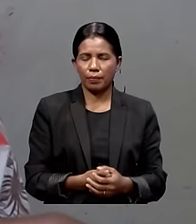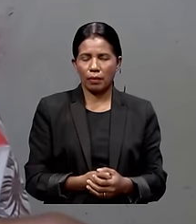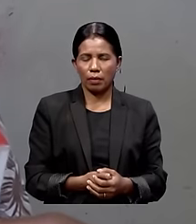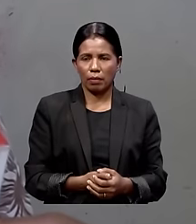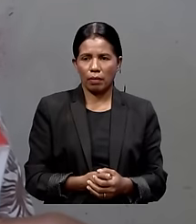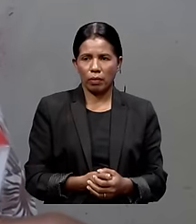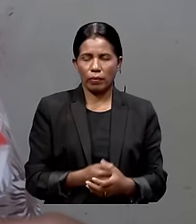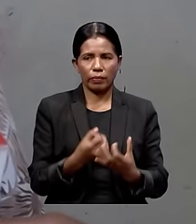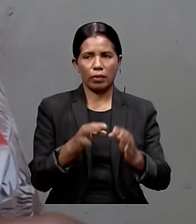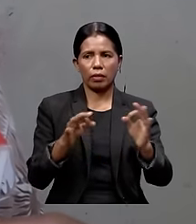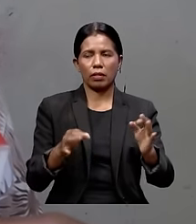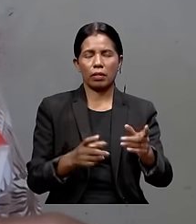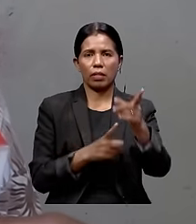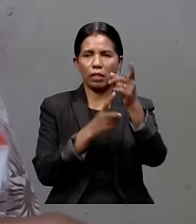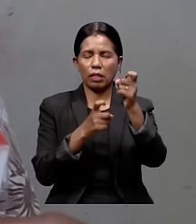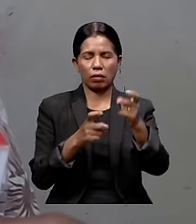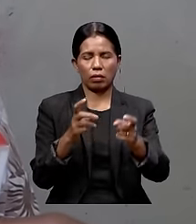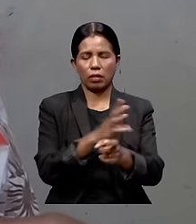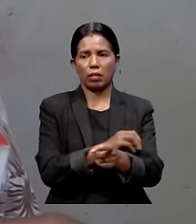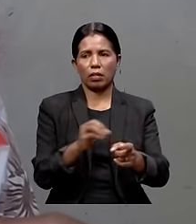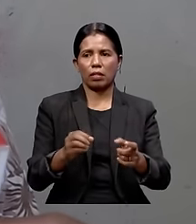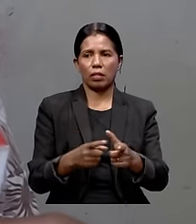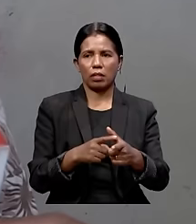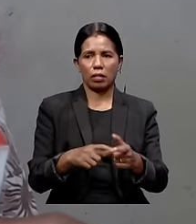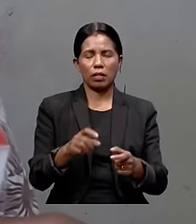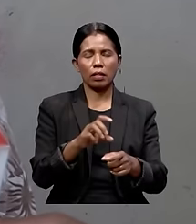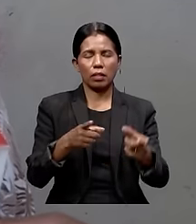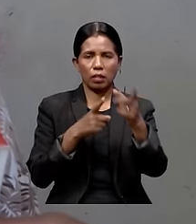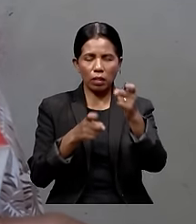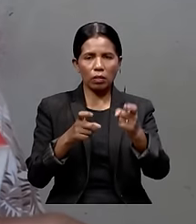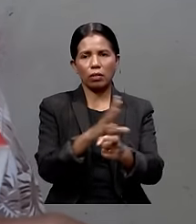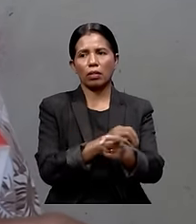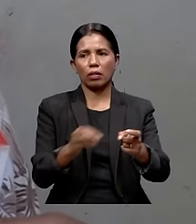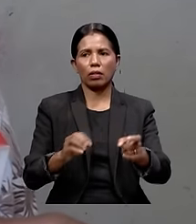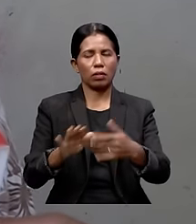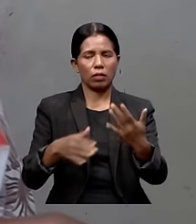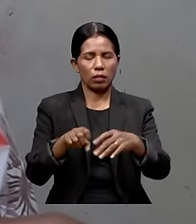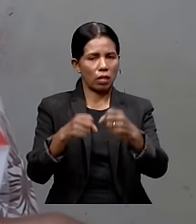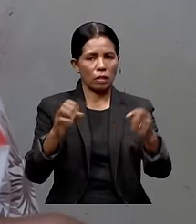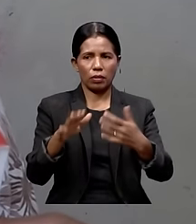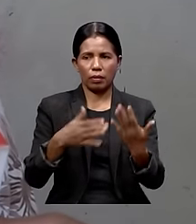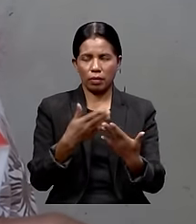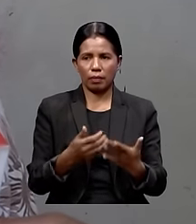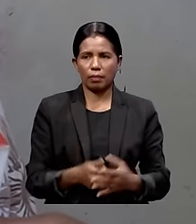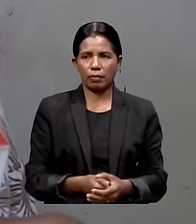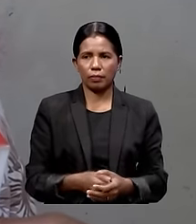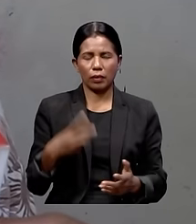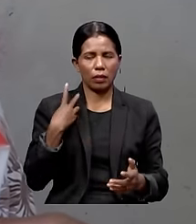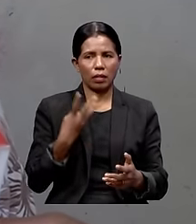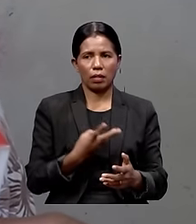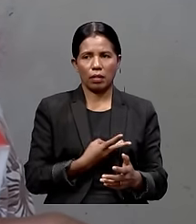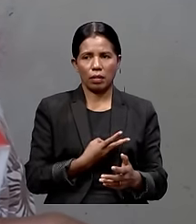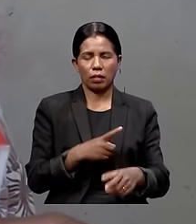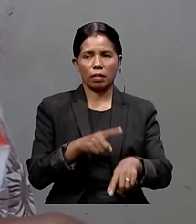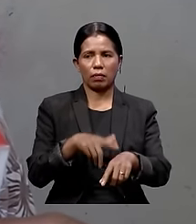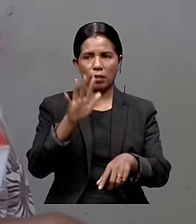sira ne hotu tiem si tiru sai kal dala hira han se ne por sira nak so bo hotona ami mes ne to ne to